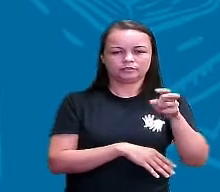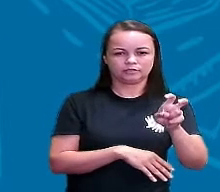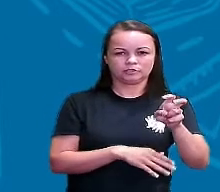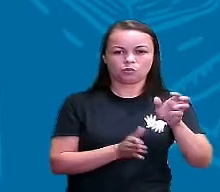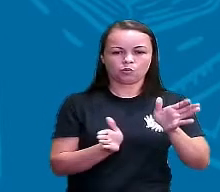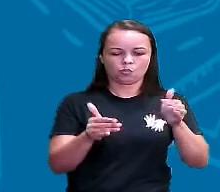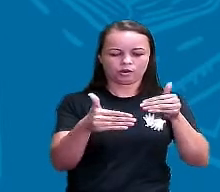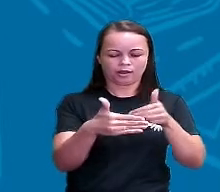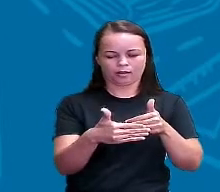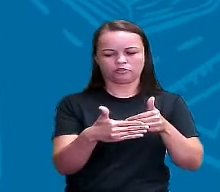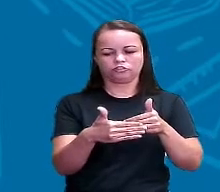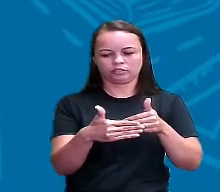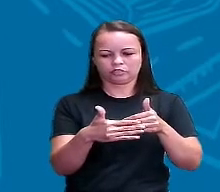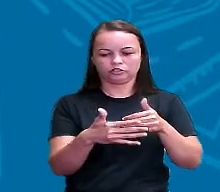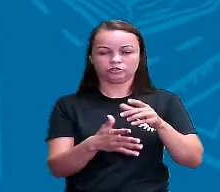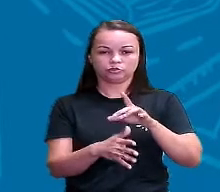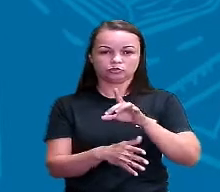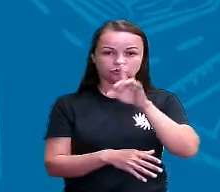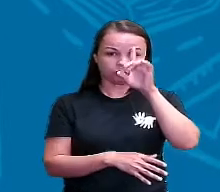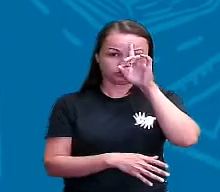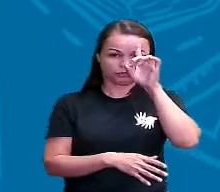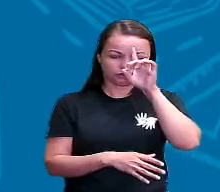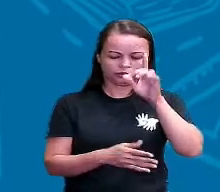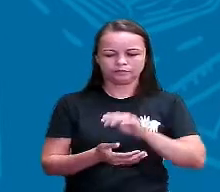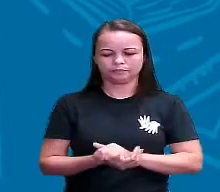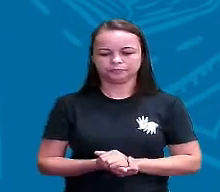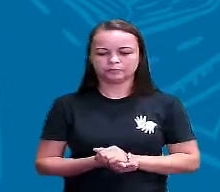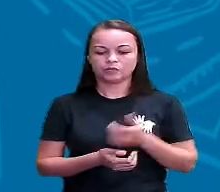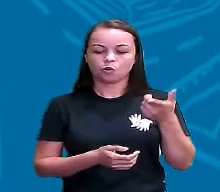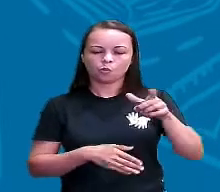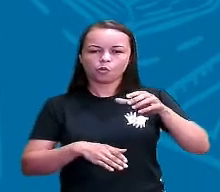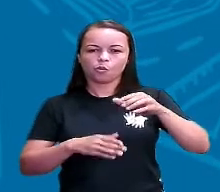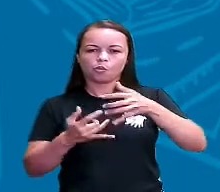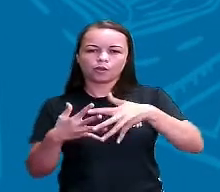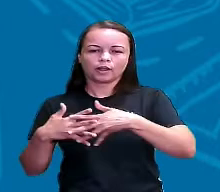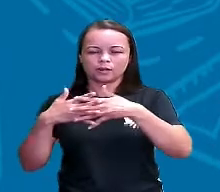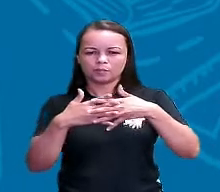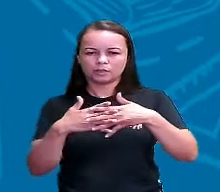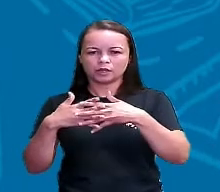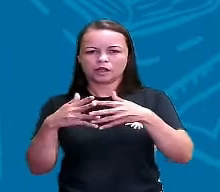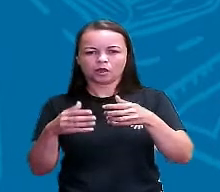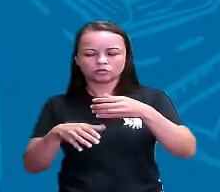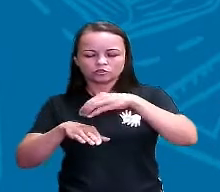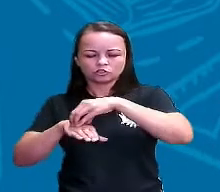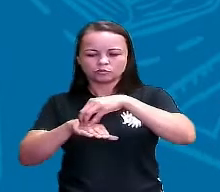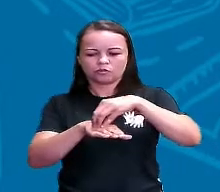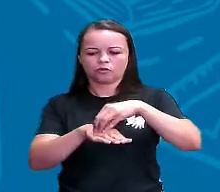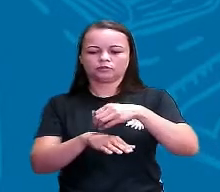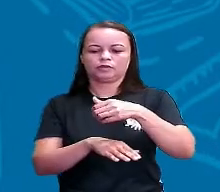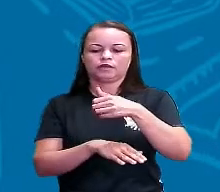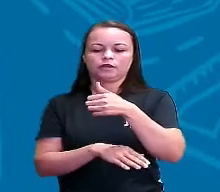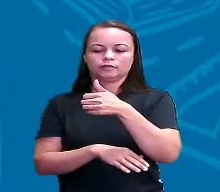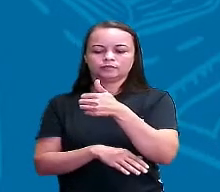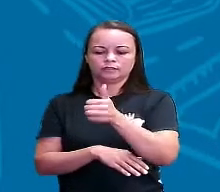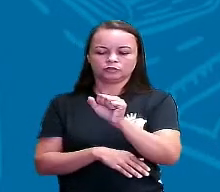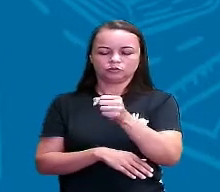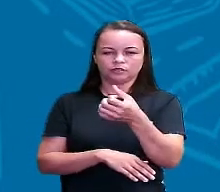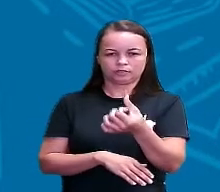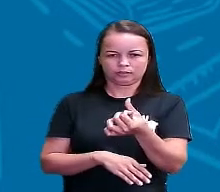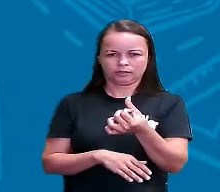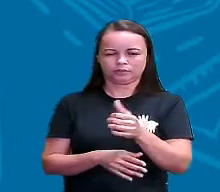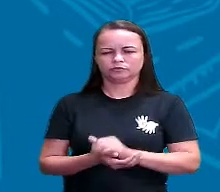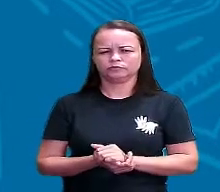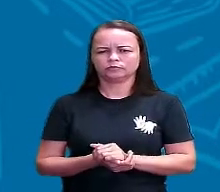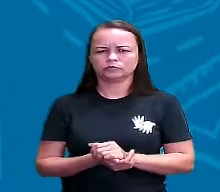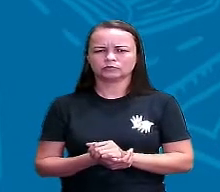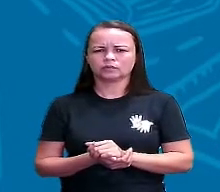transporta 186 caixas. Quantas caixas os 2 caminhões transportam juntos